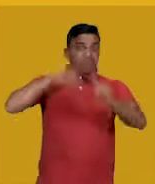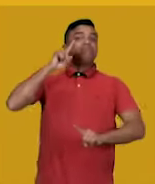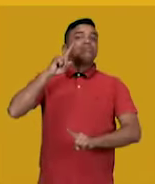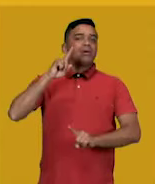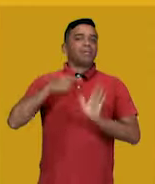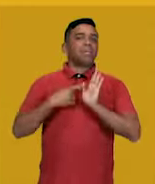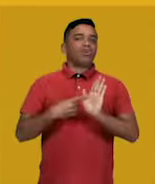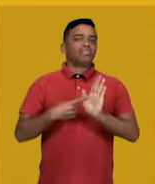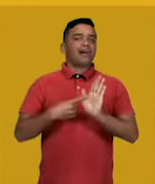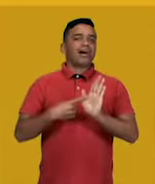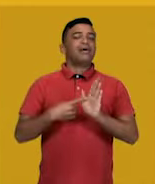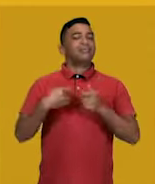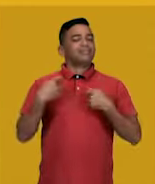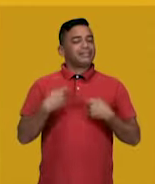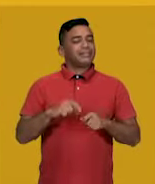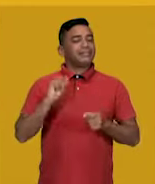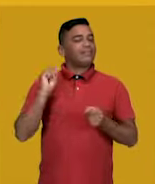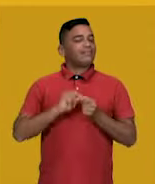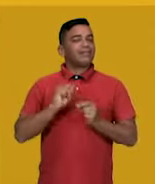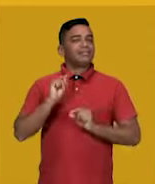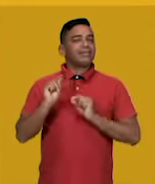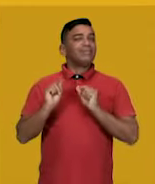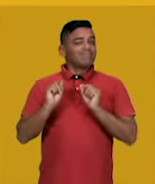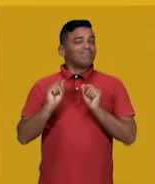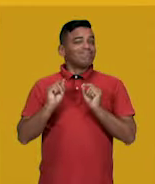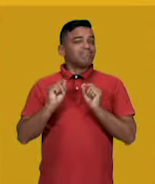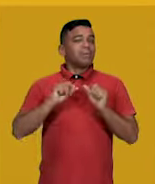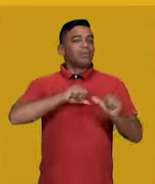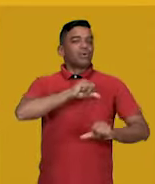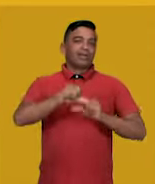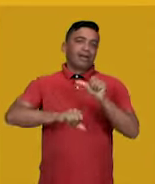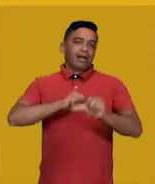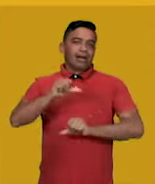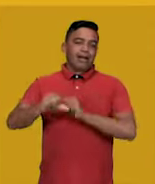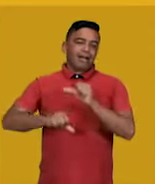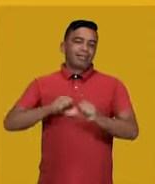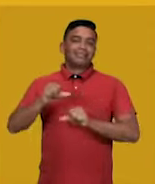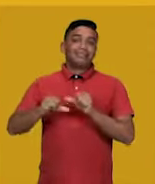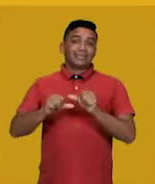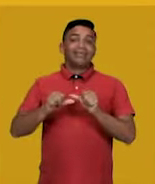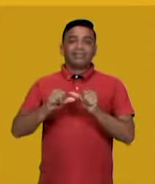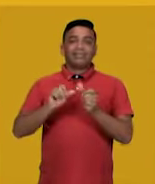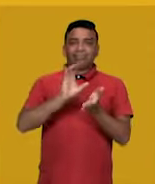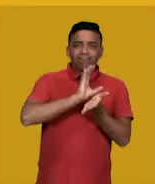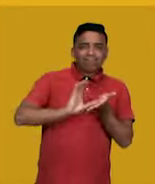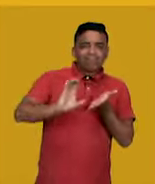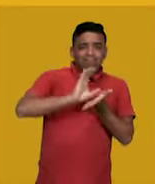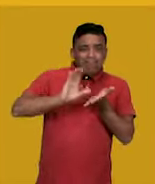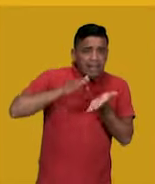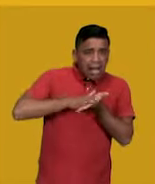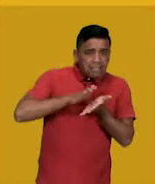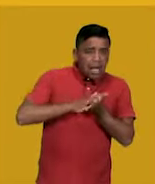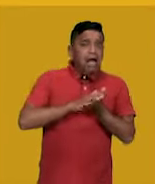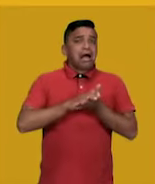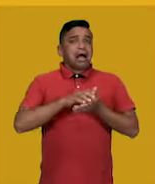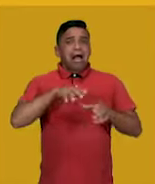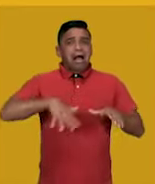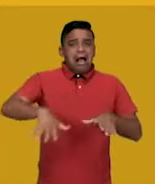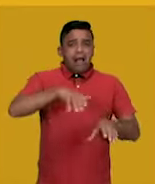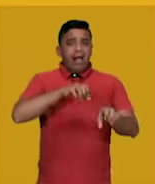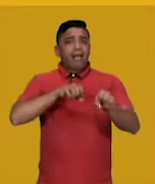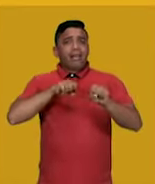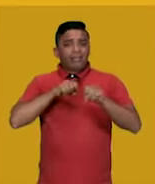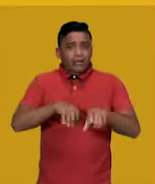desenvolvido, precisará urgentemente de algumas mudanças. Investimento em educação, saúde,